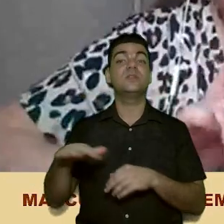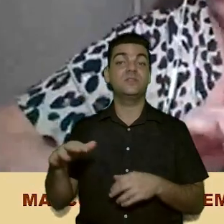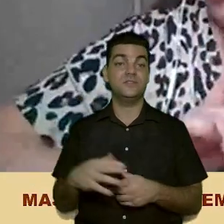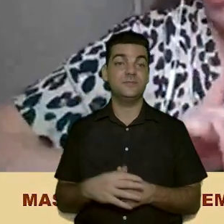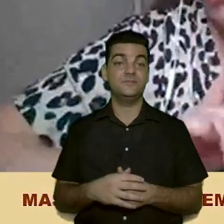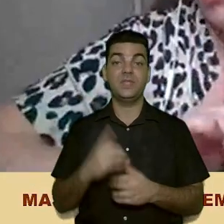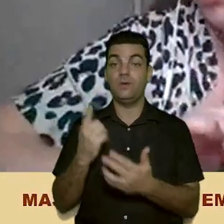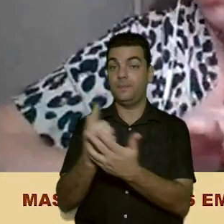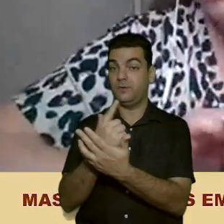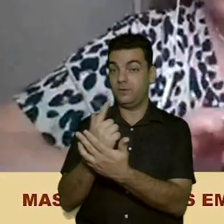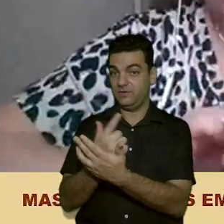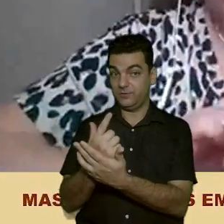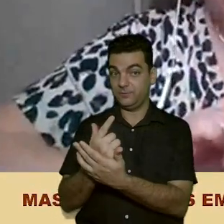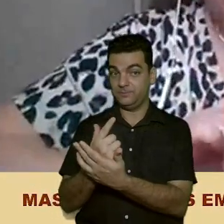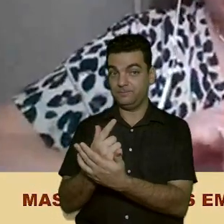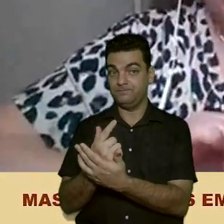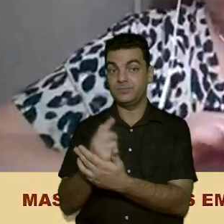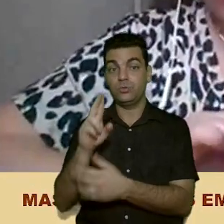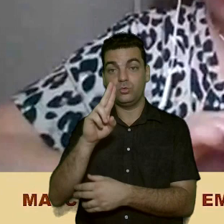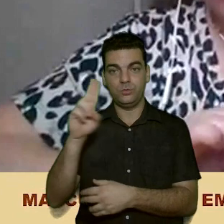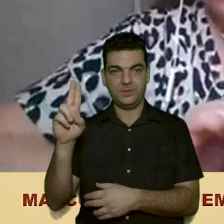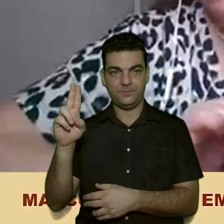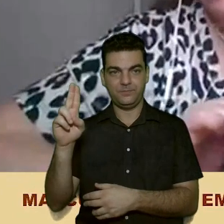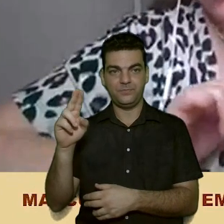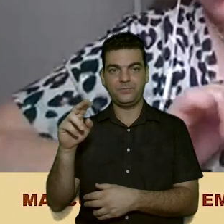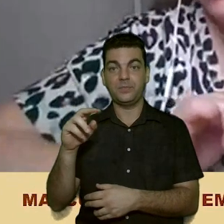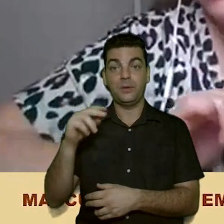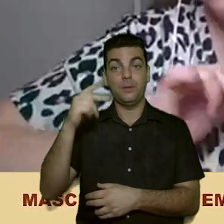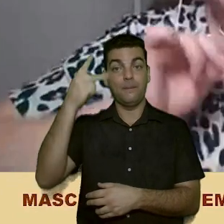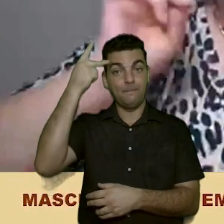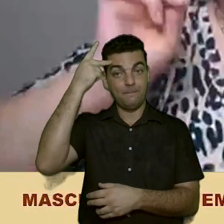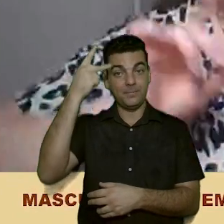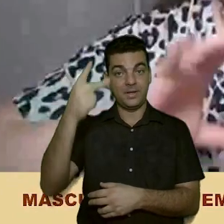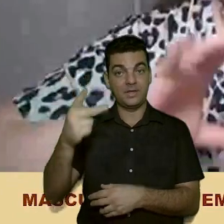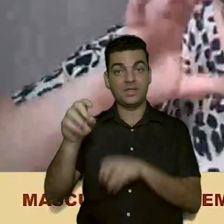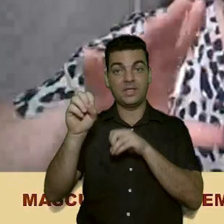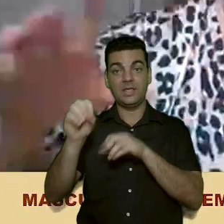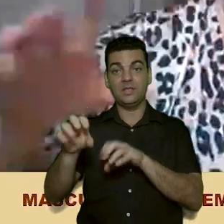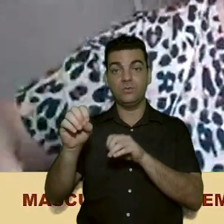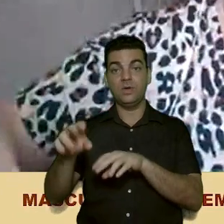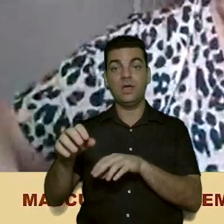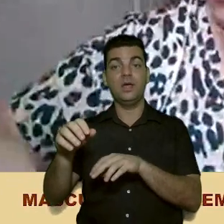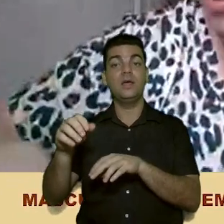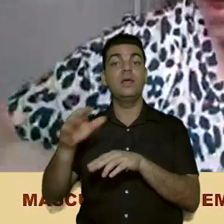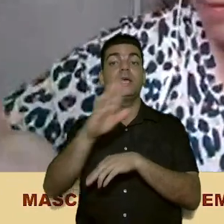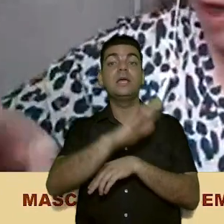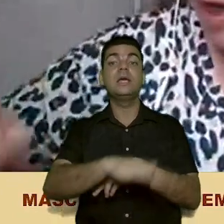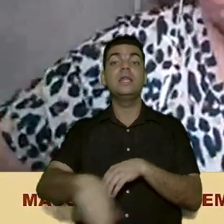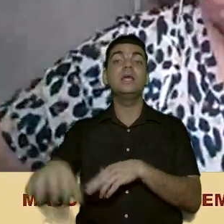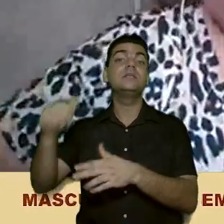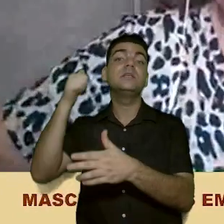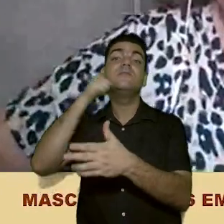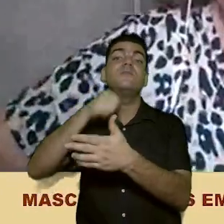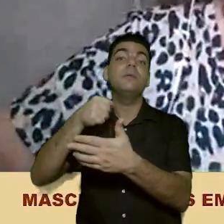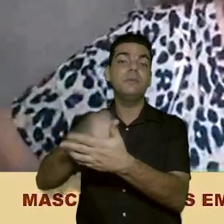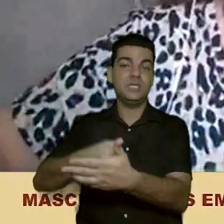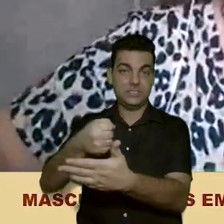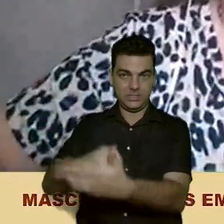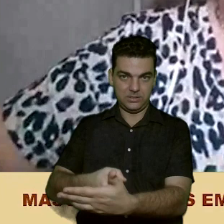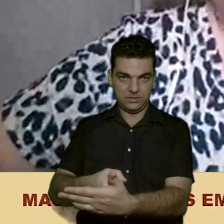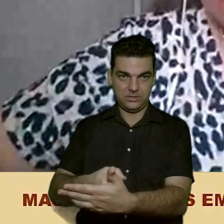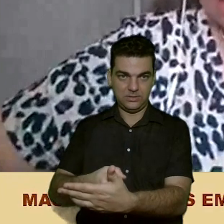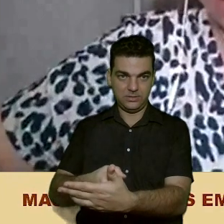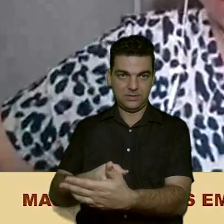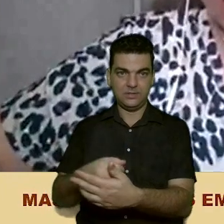queria deixar uma recomendação, também ainda nesse foco da educação de crianças. Tem um livro incrível que se chama Para Educar